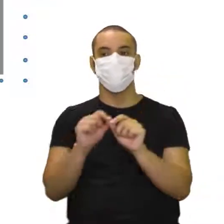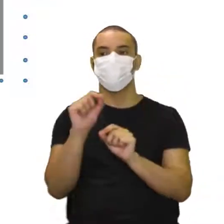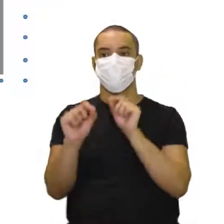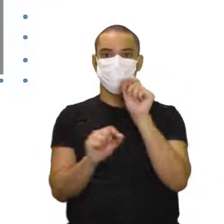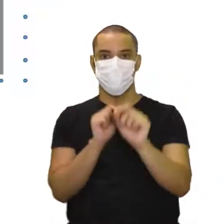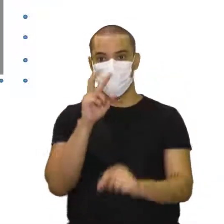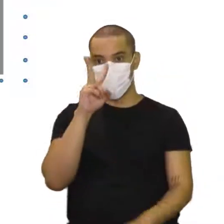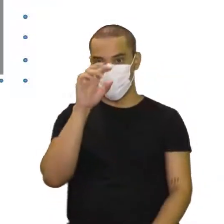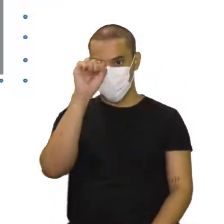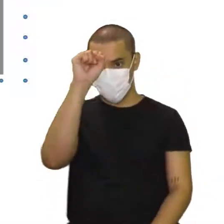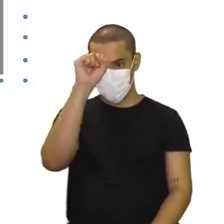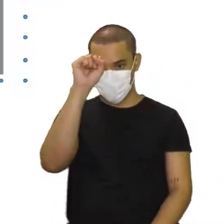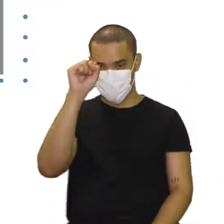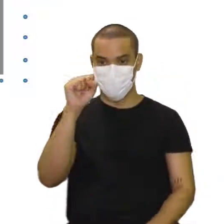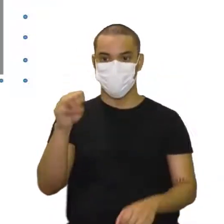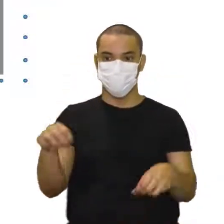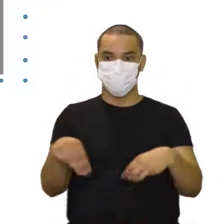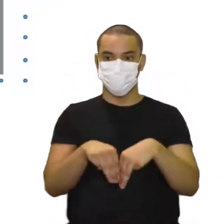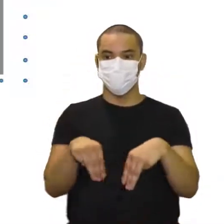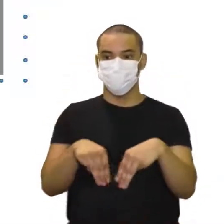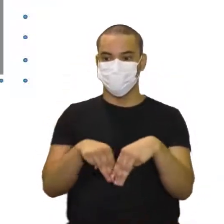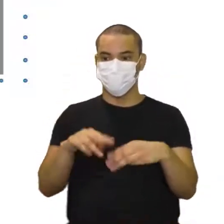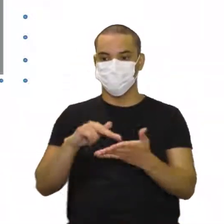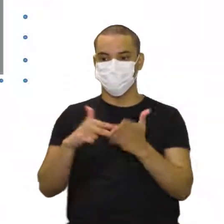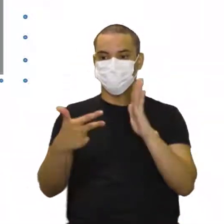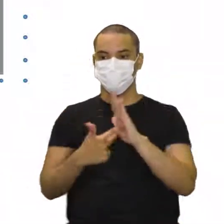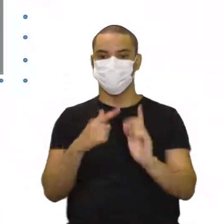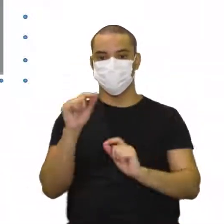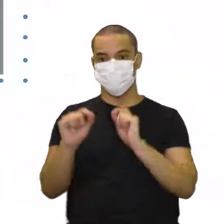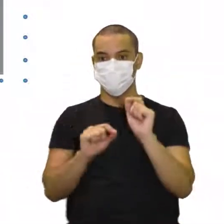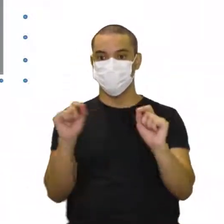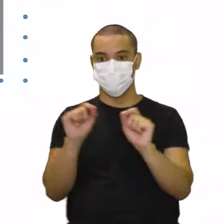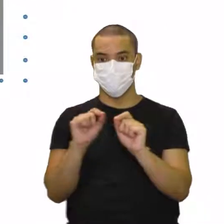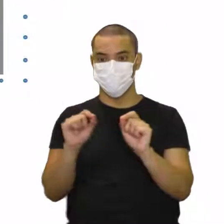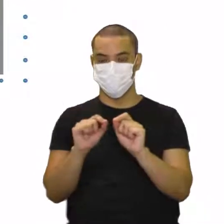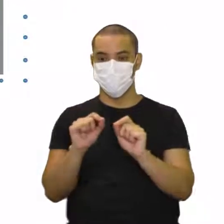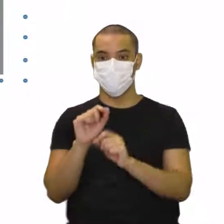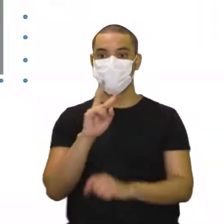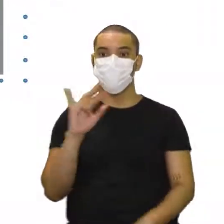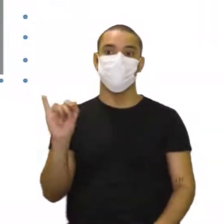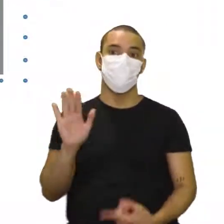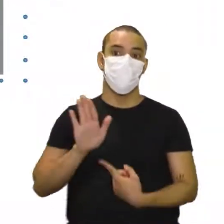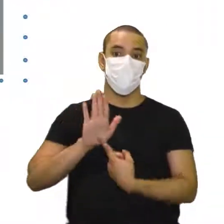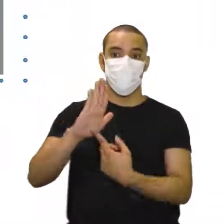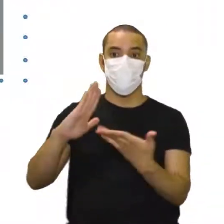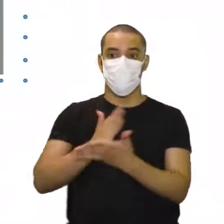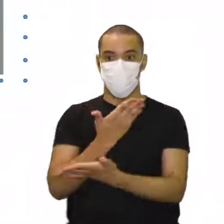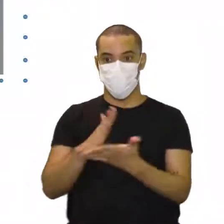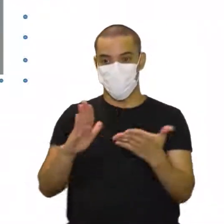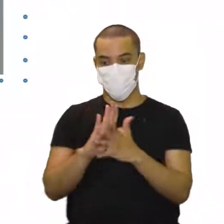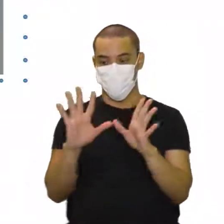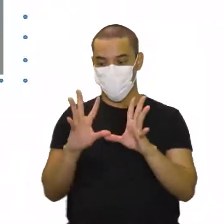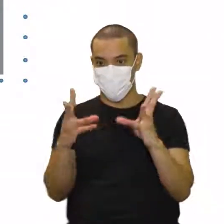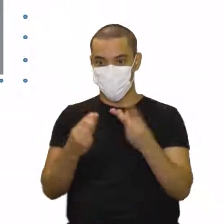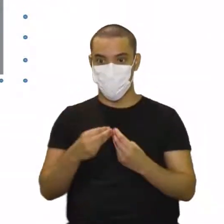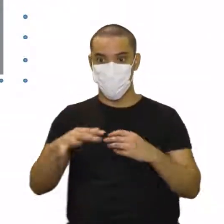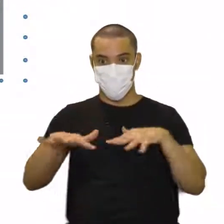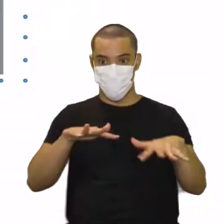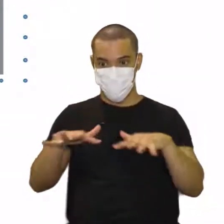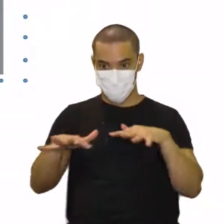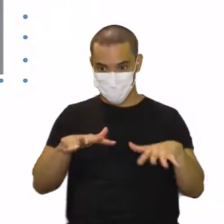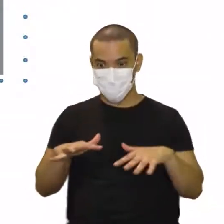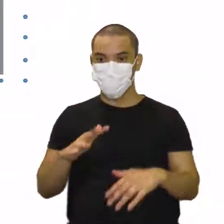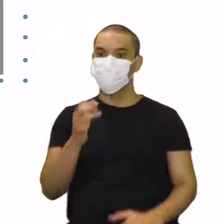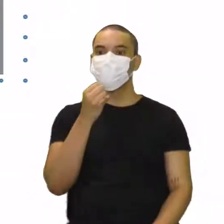né? Certo? Essa força magnética vai fazer o quê? Ela vai fazer algumas cargas se moverem. A